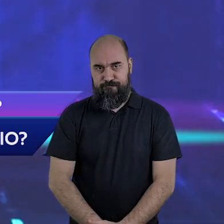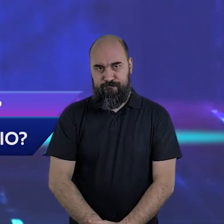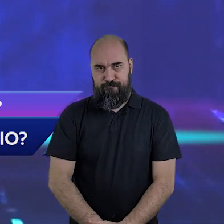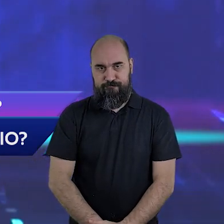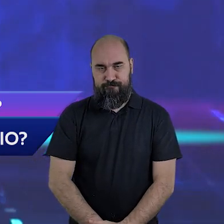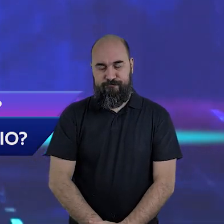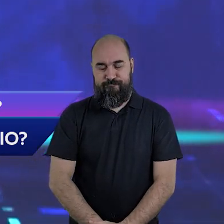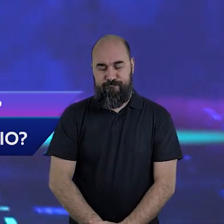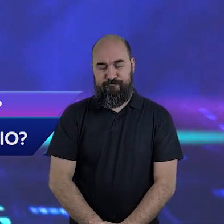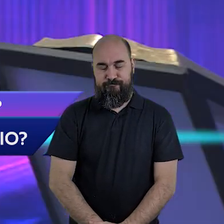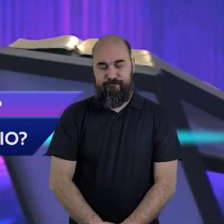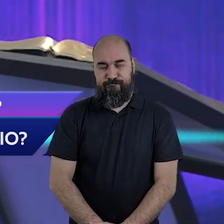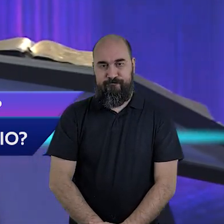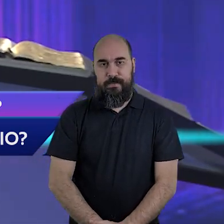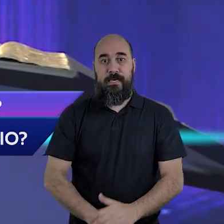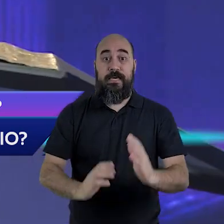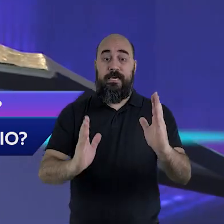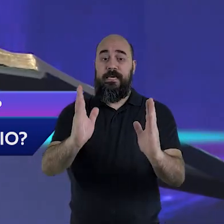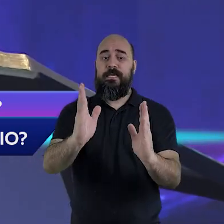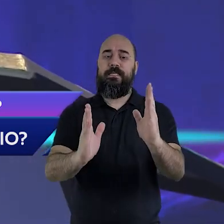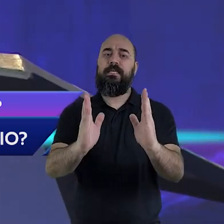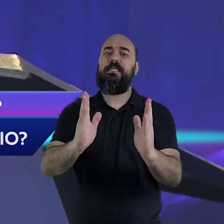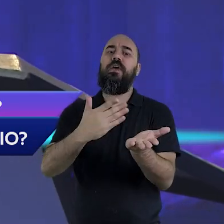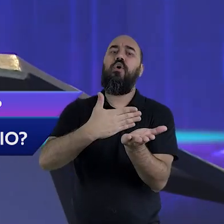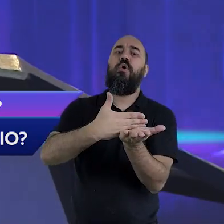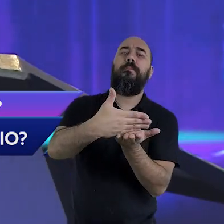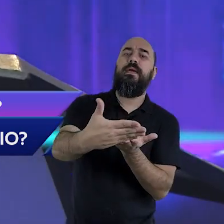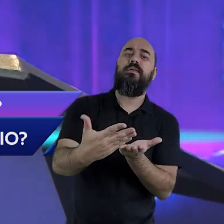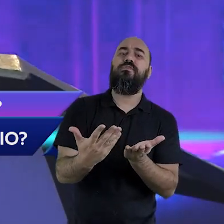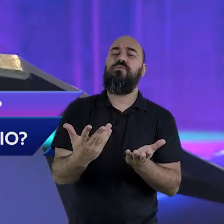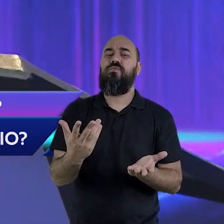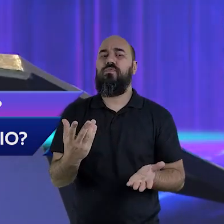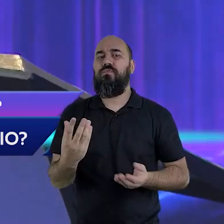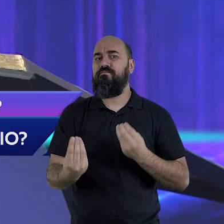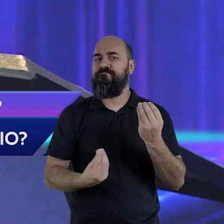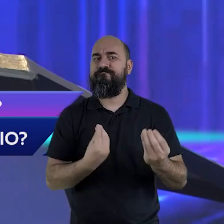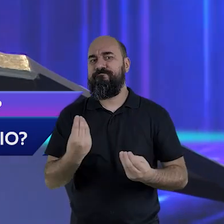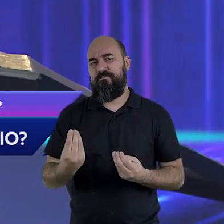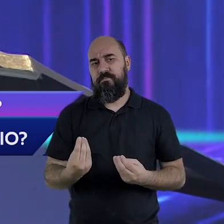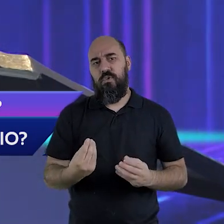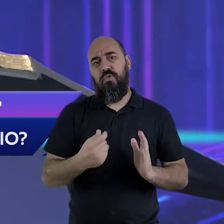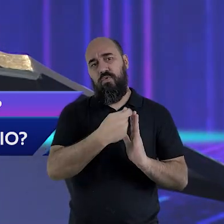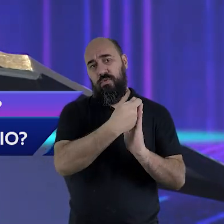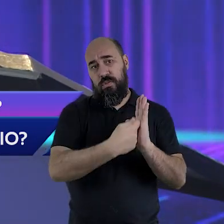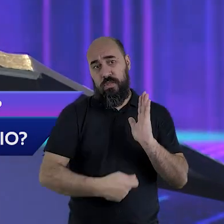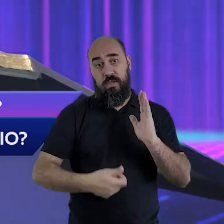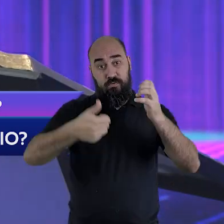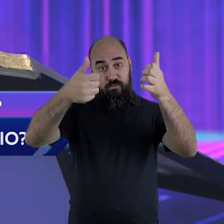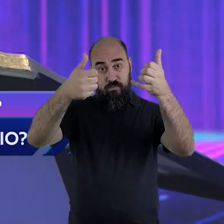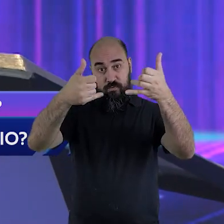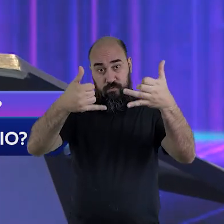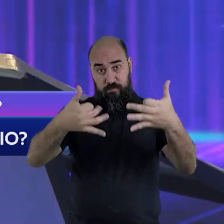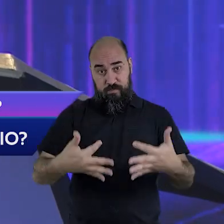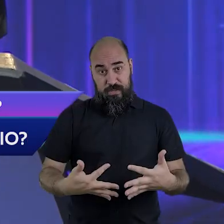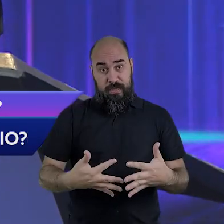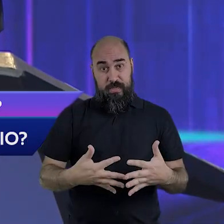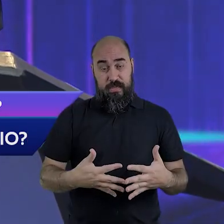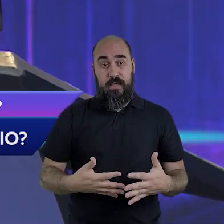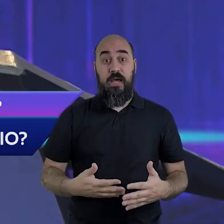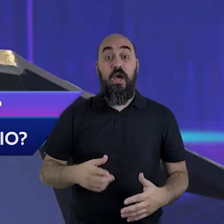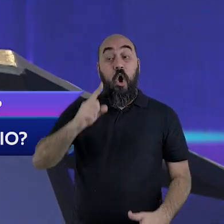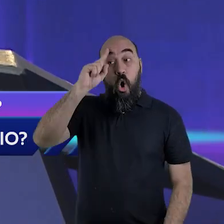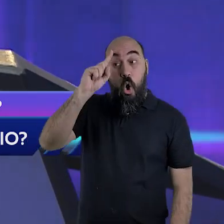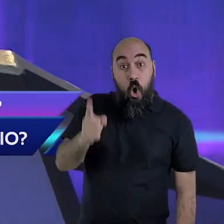começa. Para entender o tempo do começo, veja que o texto diz da